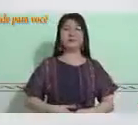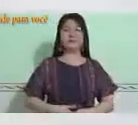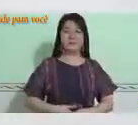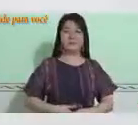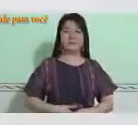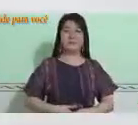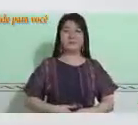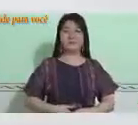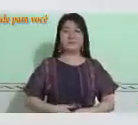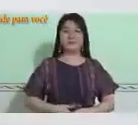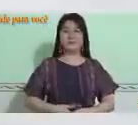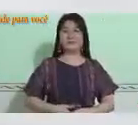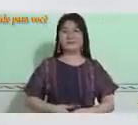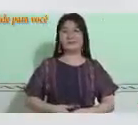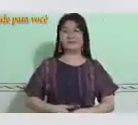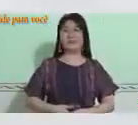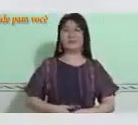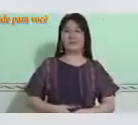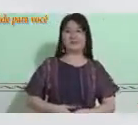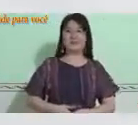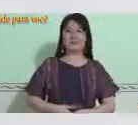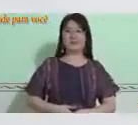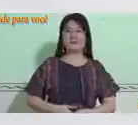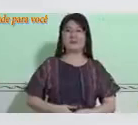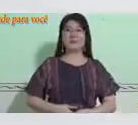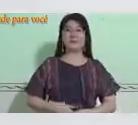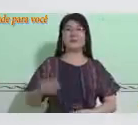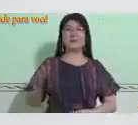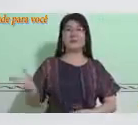para aliviar o estresse e acabar com o formigamento.